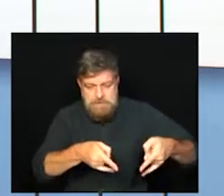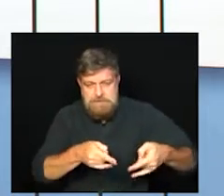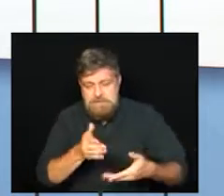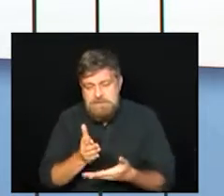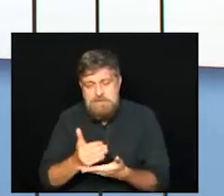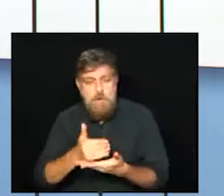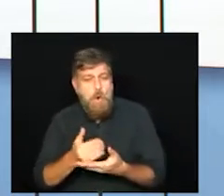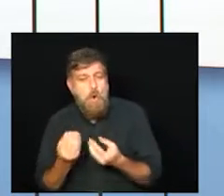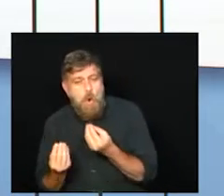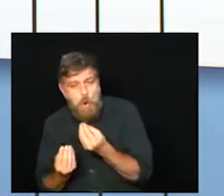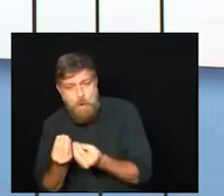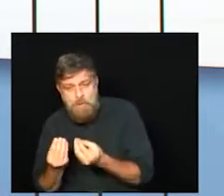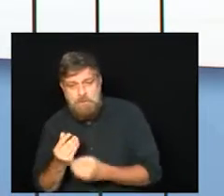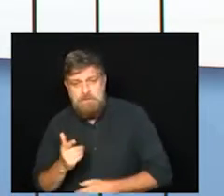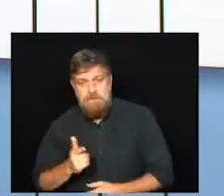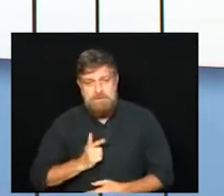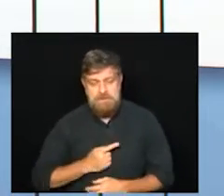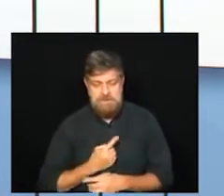divididos da seguinte forma: